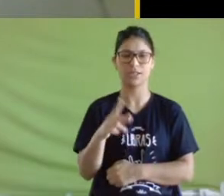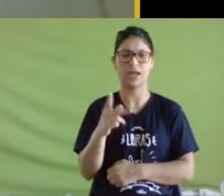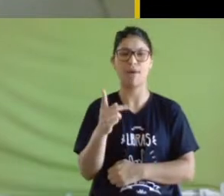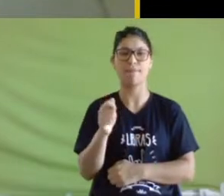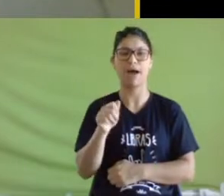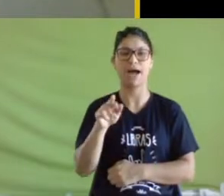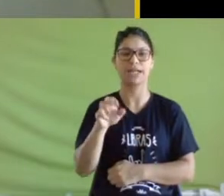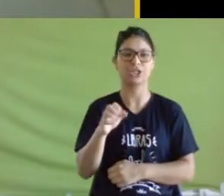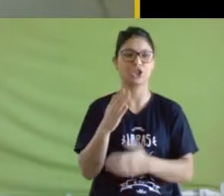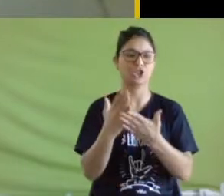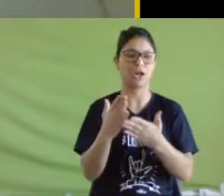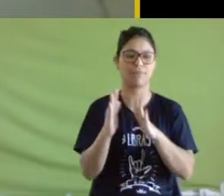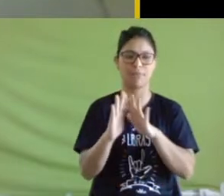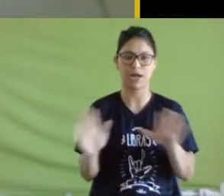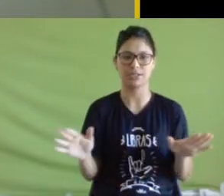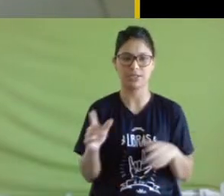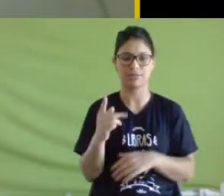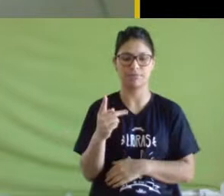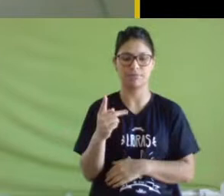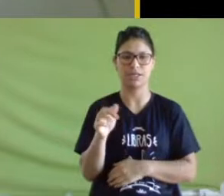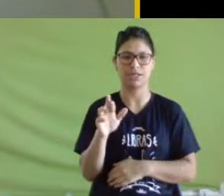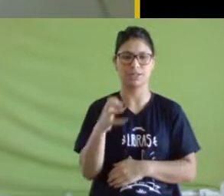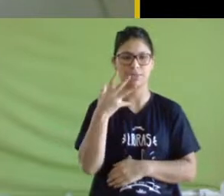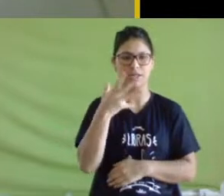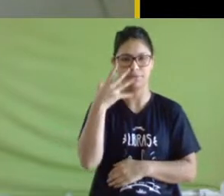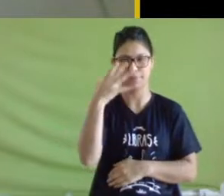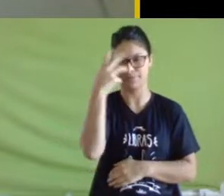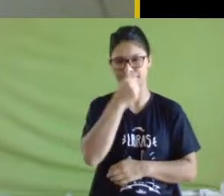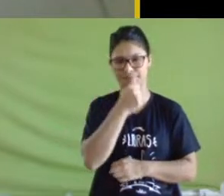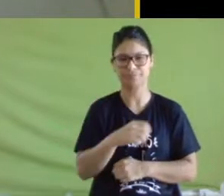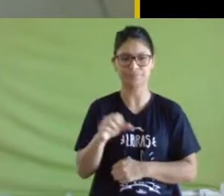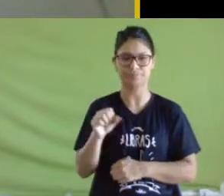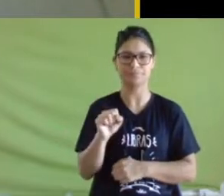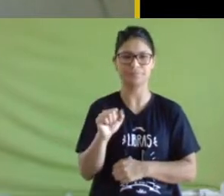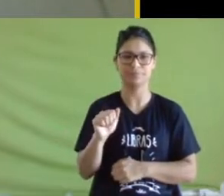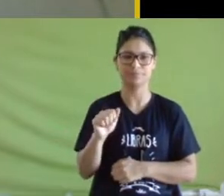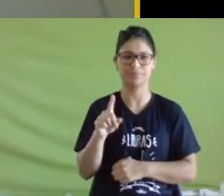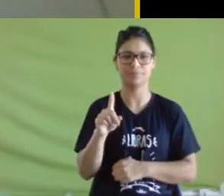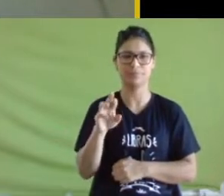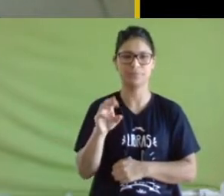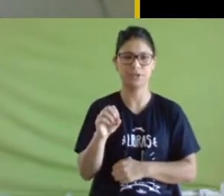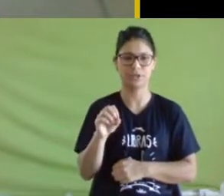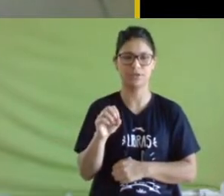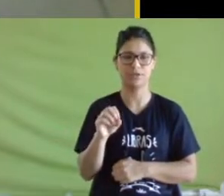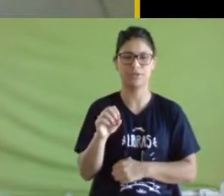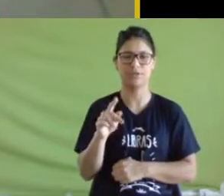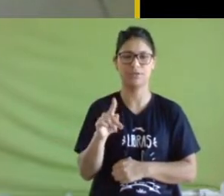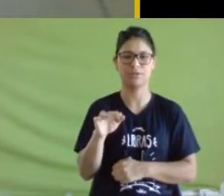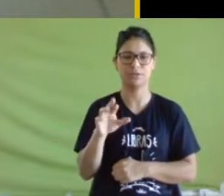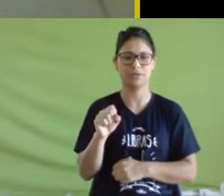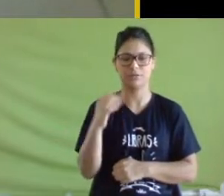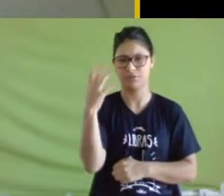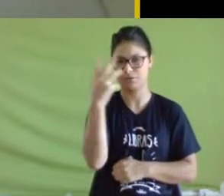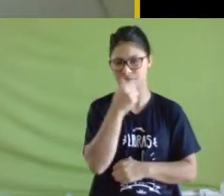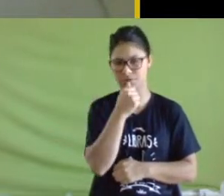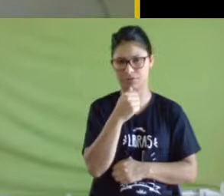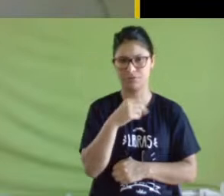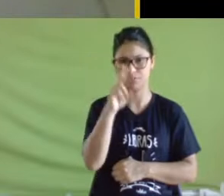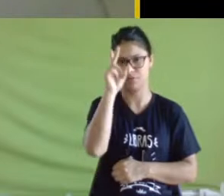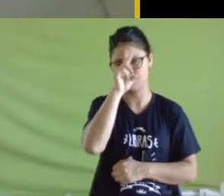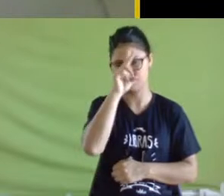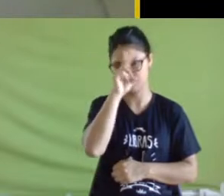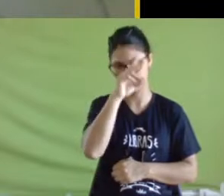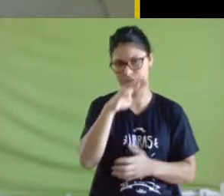comentou, palestra maravilhosa. O Sandro Pires falou, fantástico, professor, a história imita a